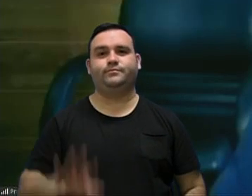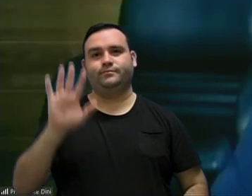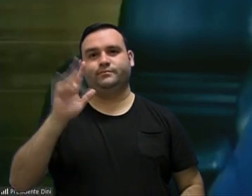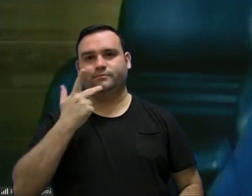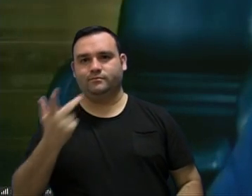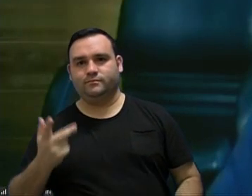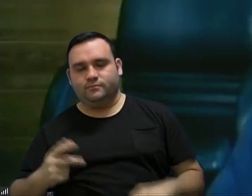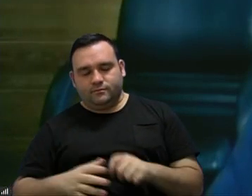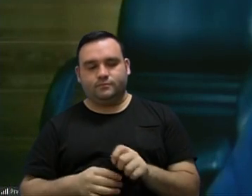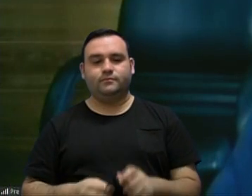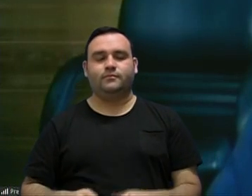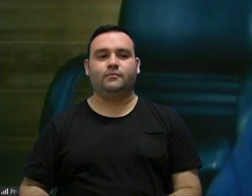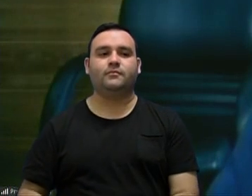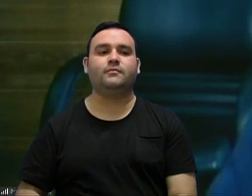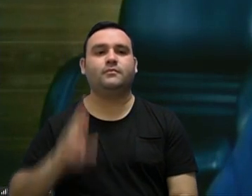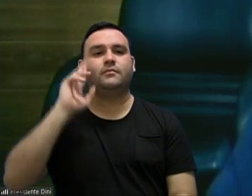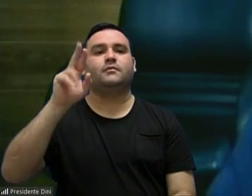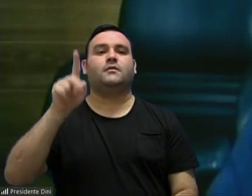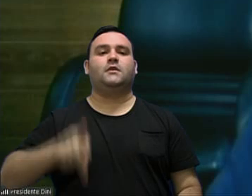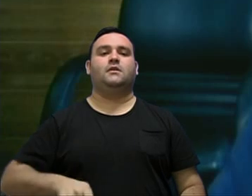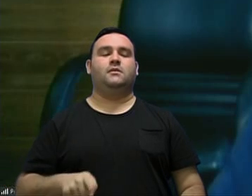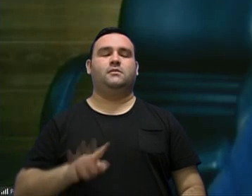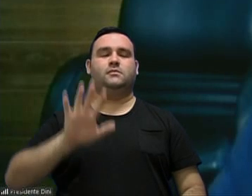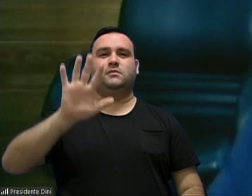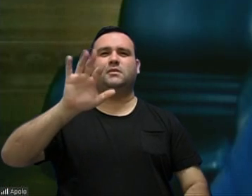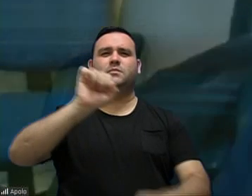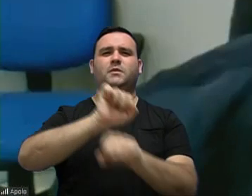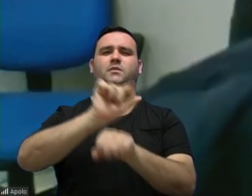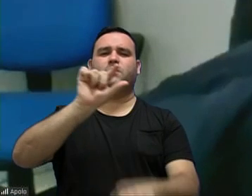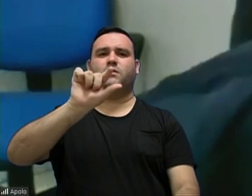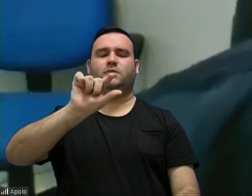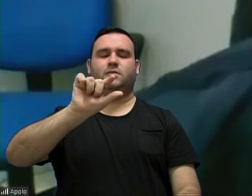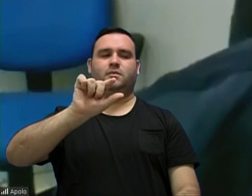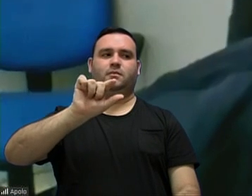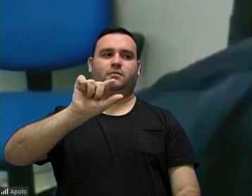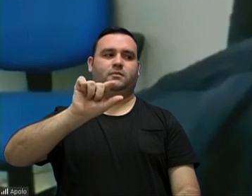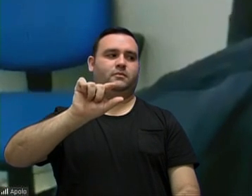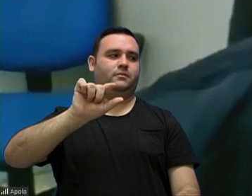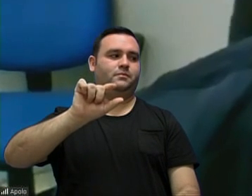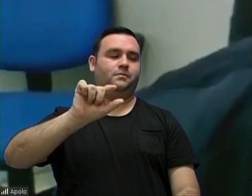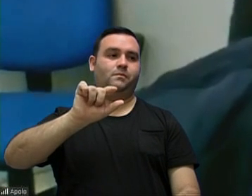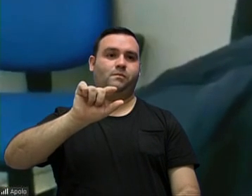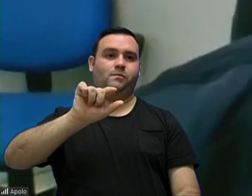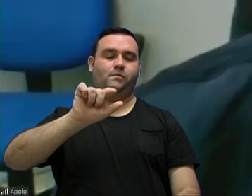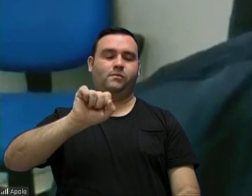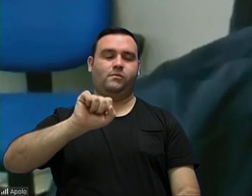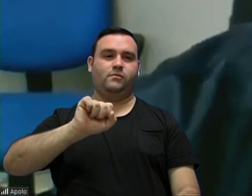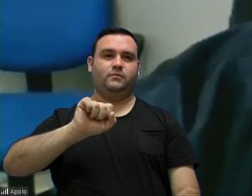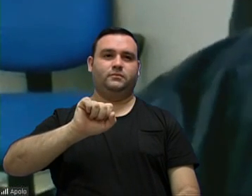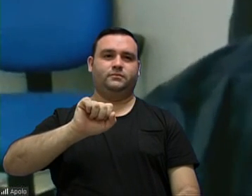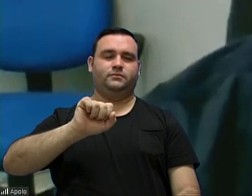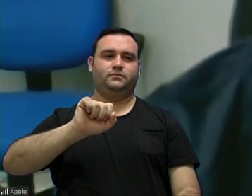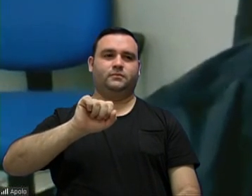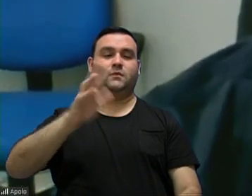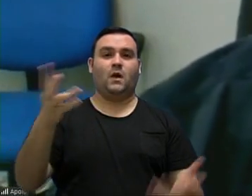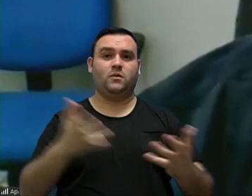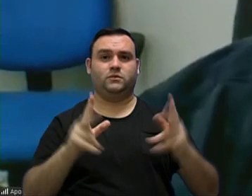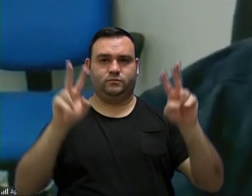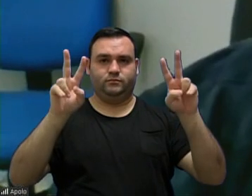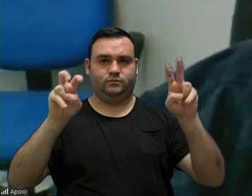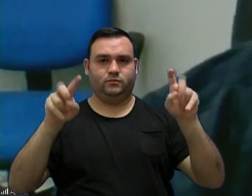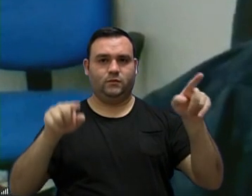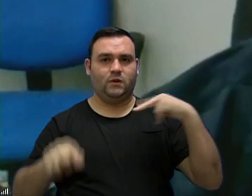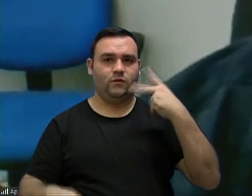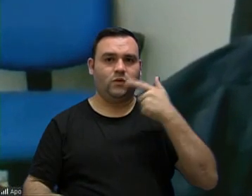vereador? Por favor. Senhor presidente? Senhor Renan. Oi, senhor presidente. Com respeito a esse assunto que